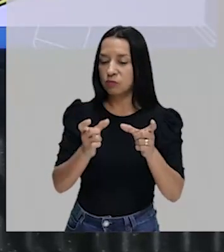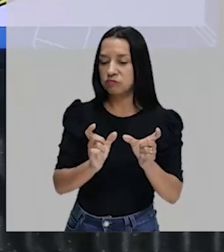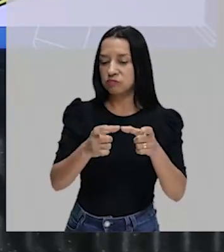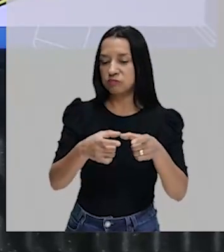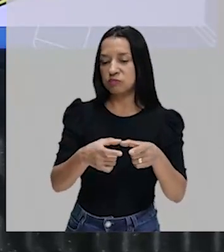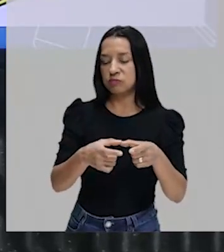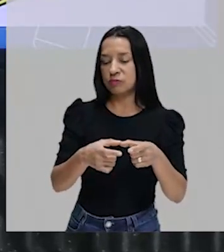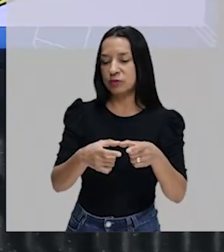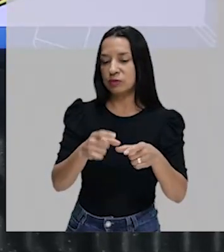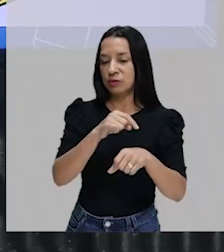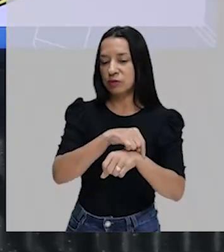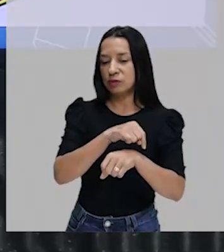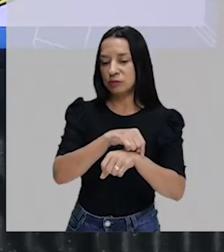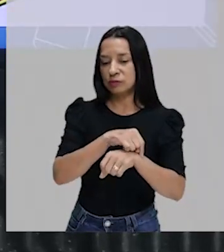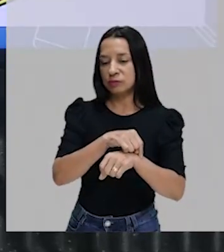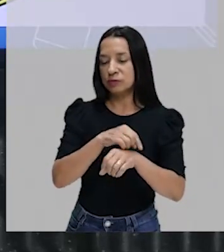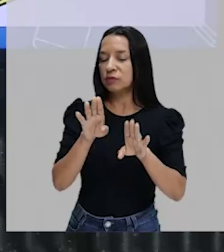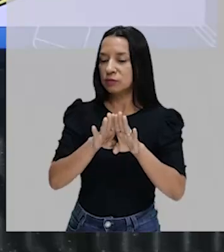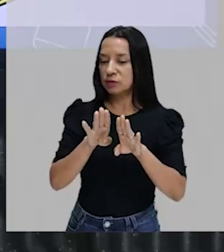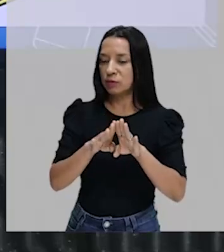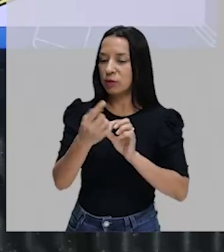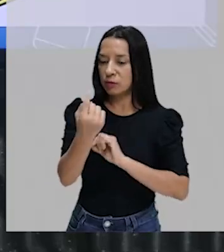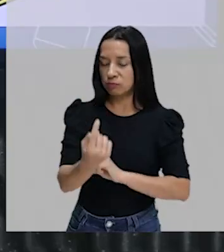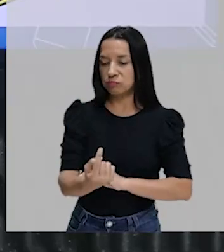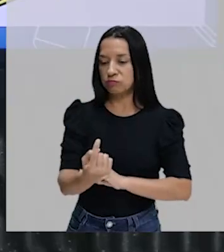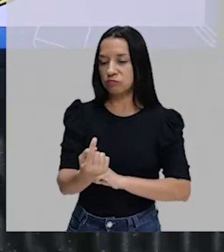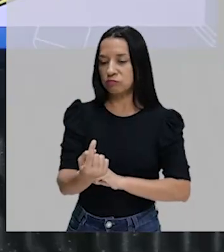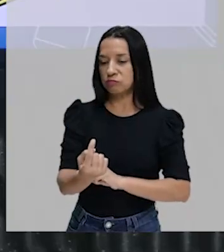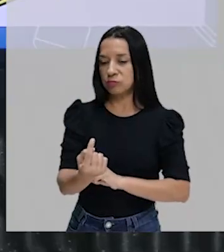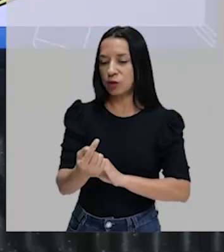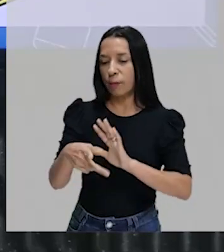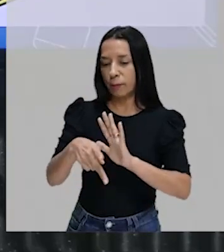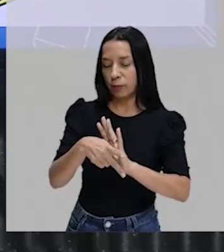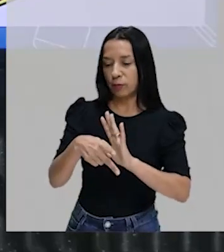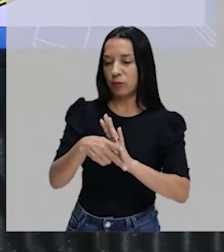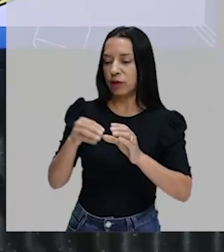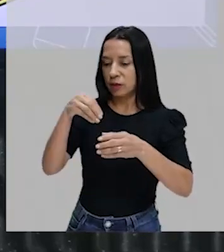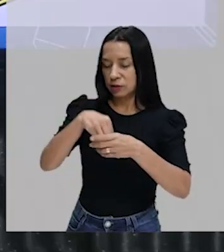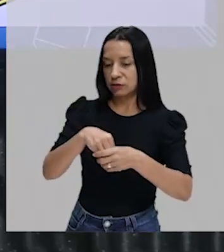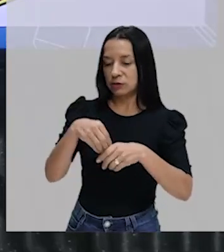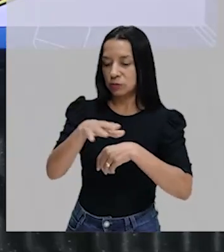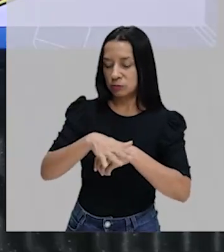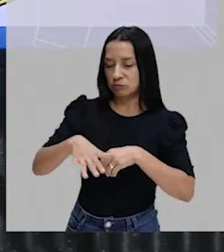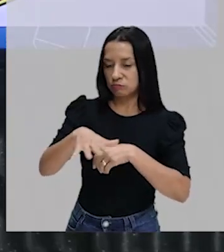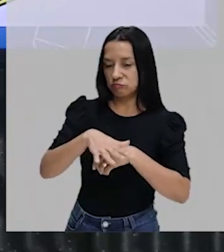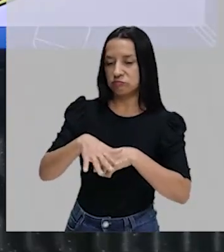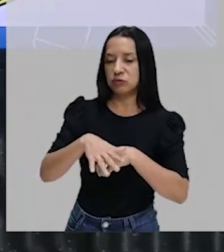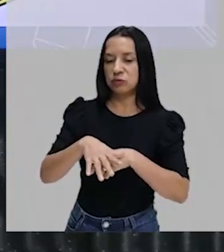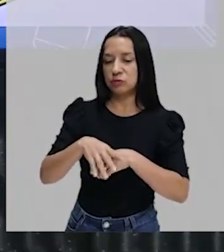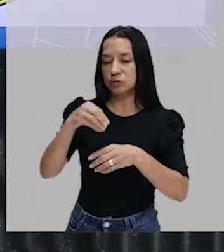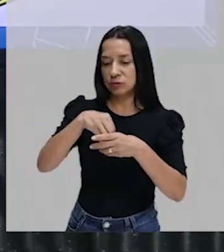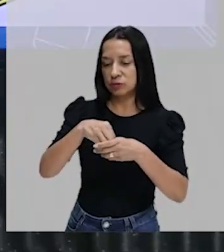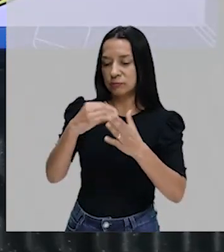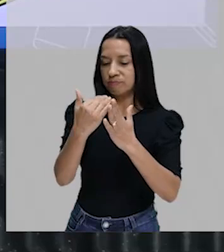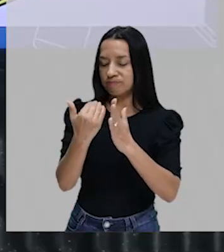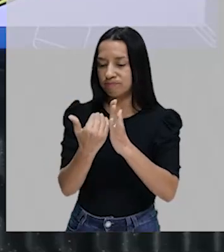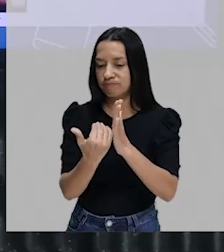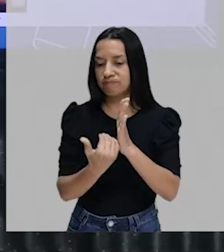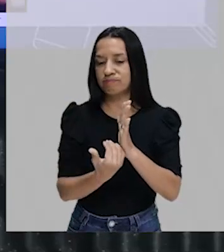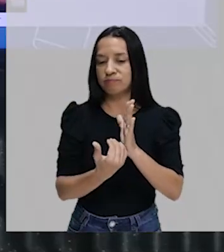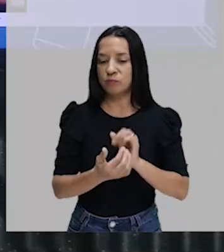acontece, que a sessão de treinamento também ela é individualizada. Existem lá dentro da sessão de treinamento as suas subdivisões,